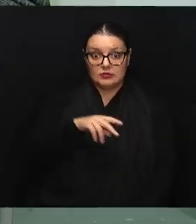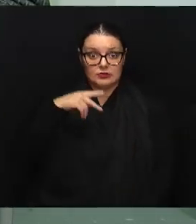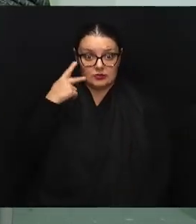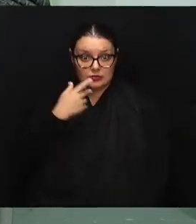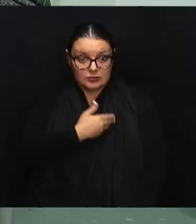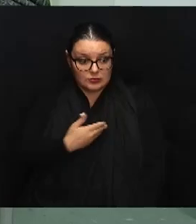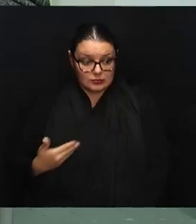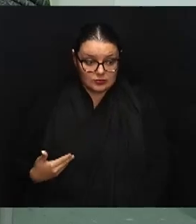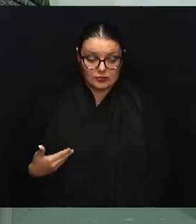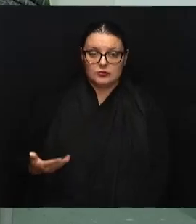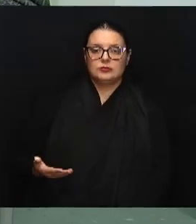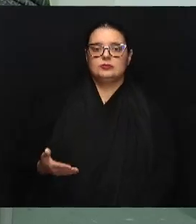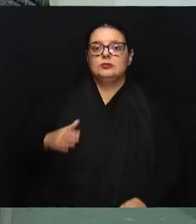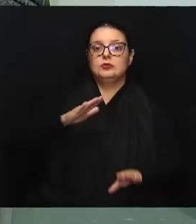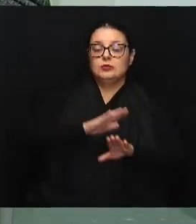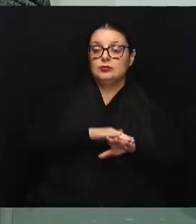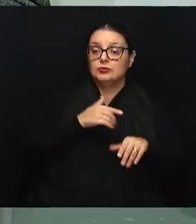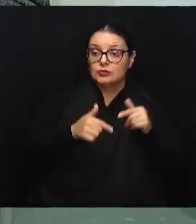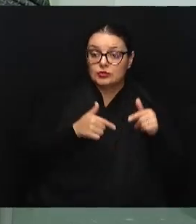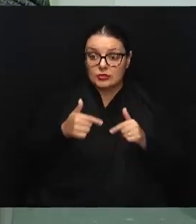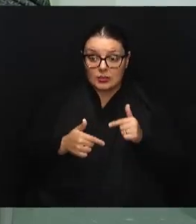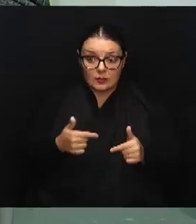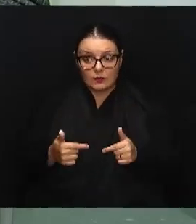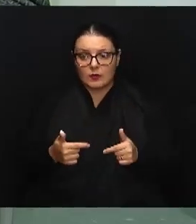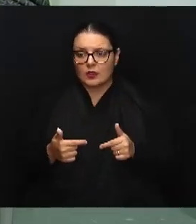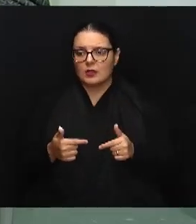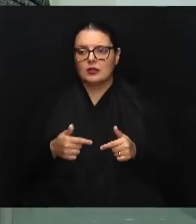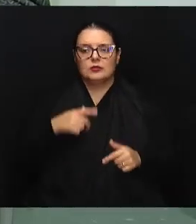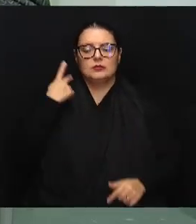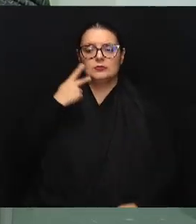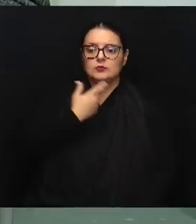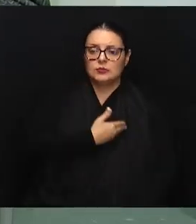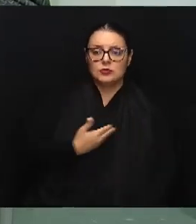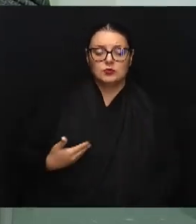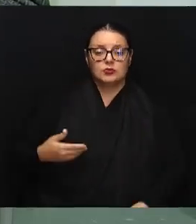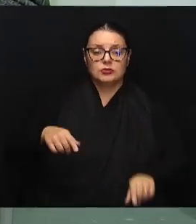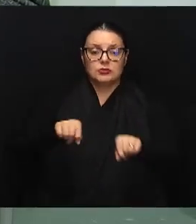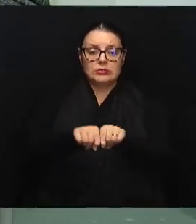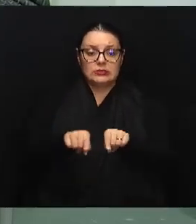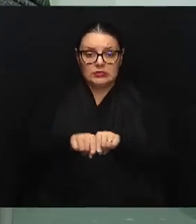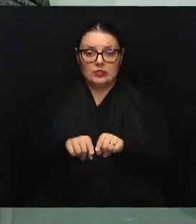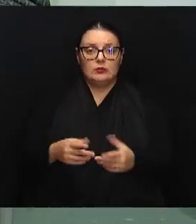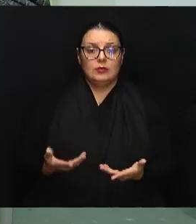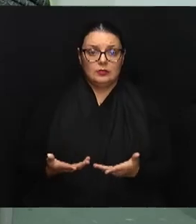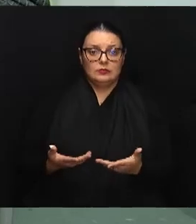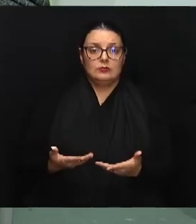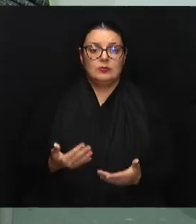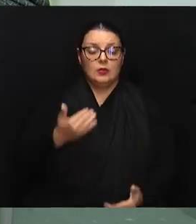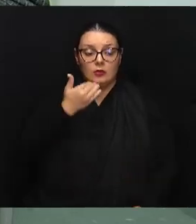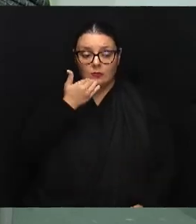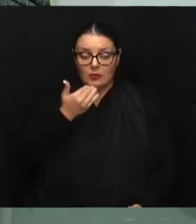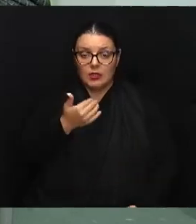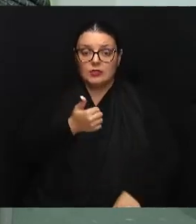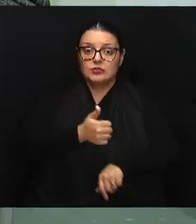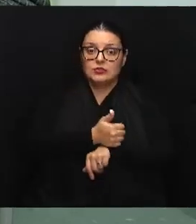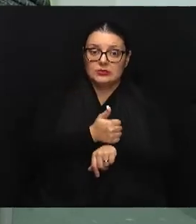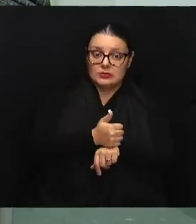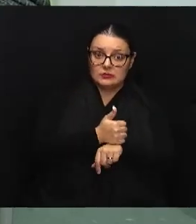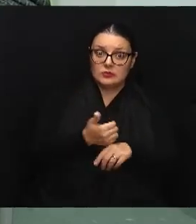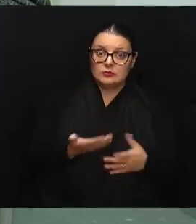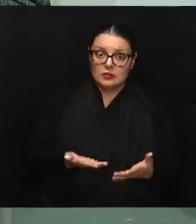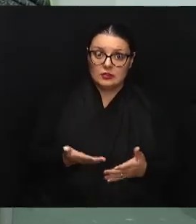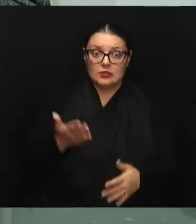de operacionalização dessas políticas públicas. Também se pede desse profissional que ele